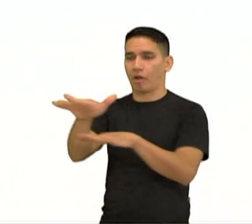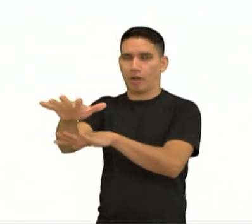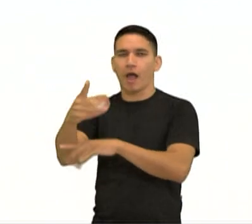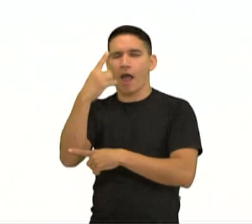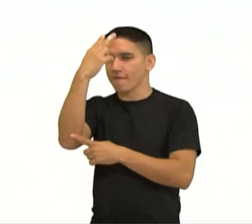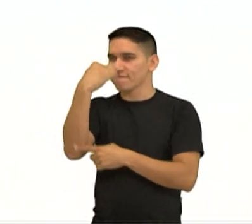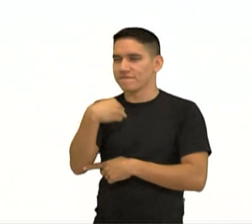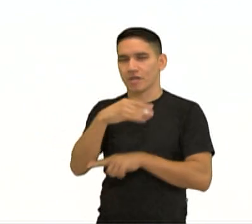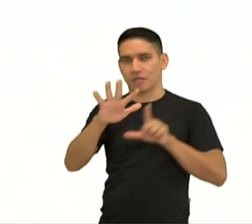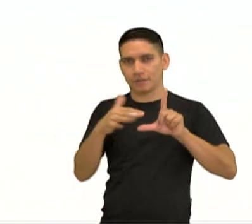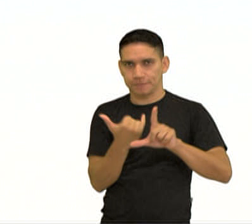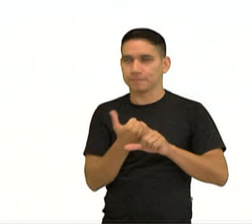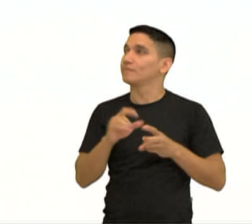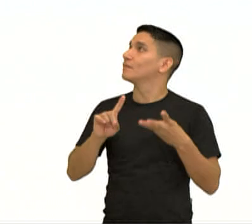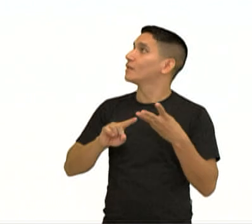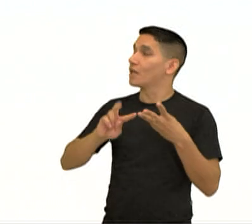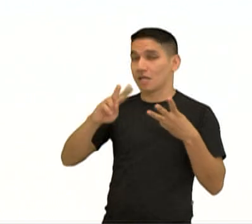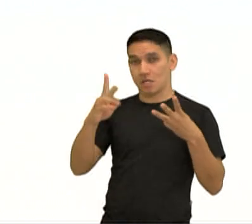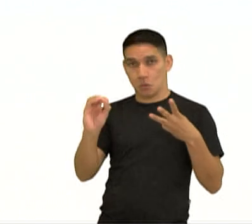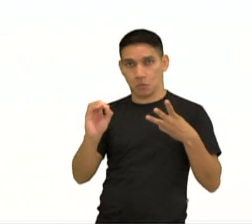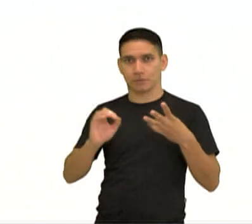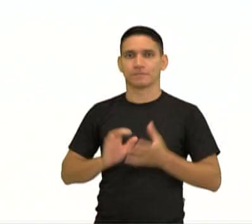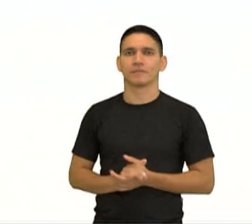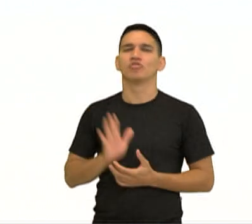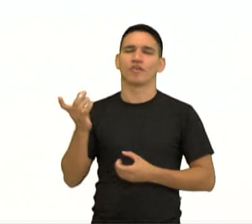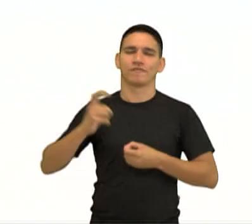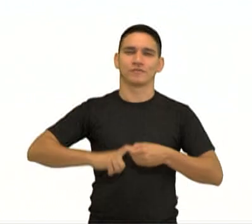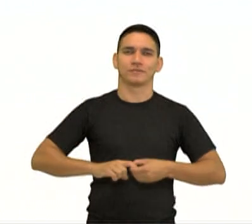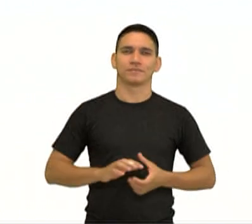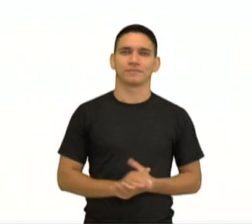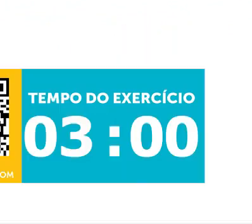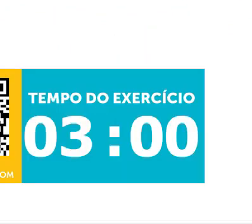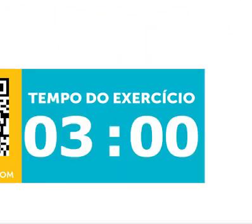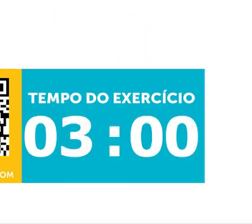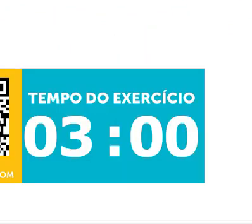cegos e o Hélio Oiticica. Eu já volto.